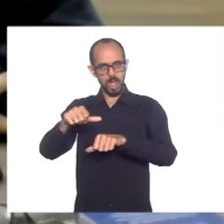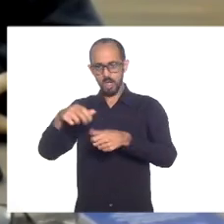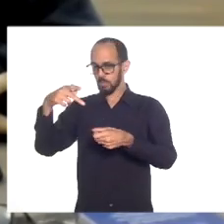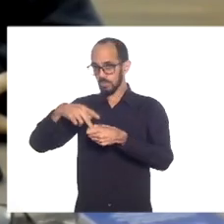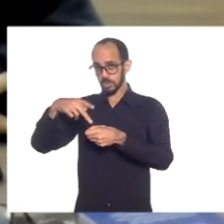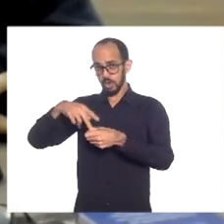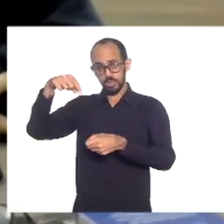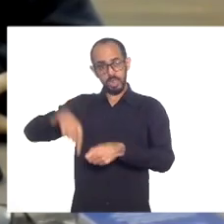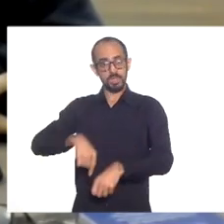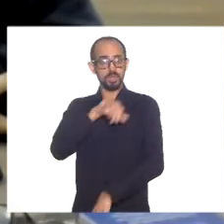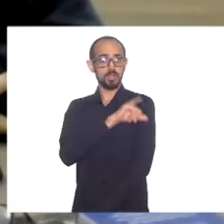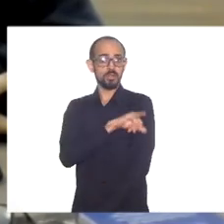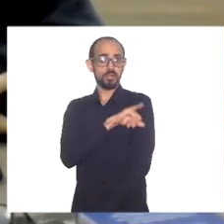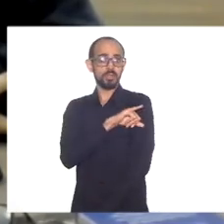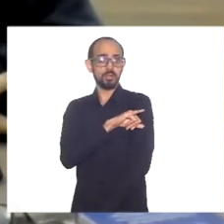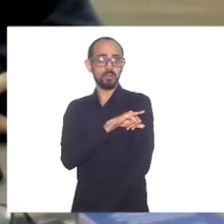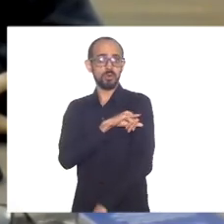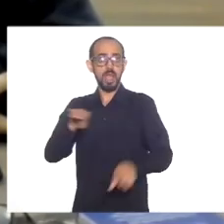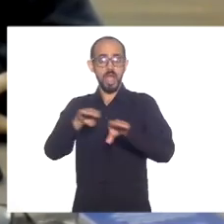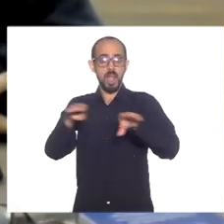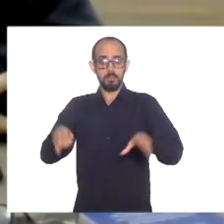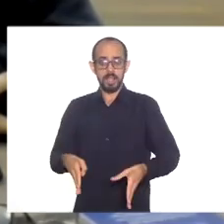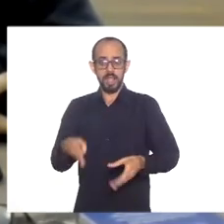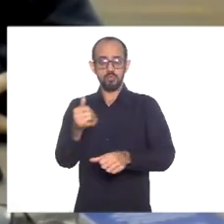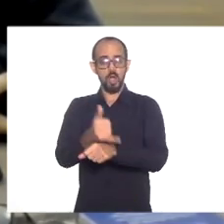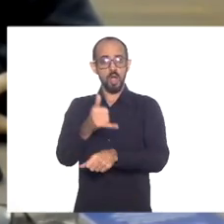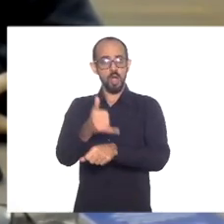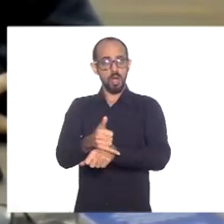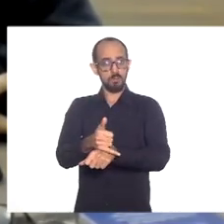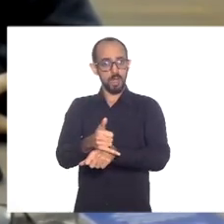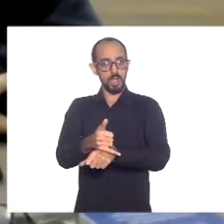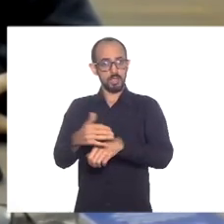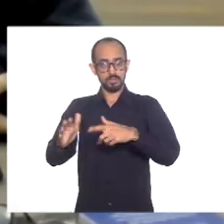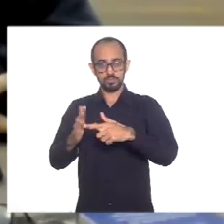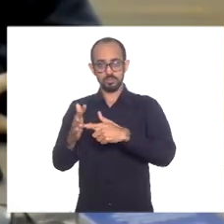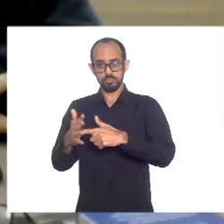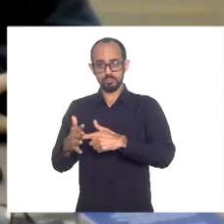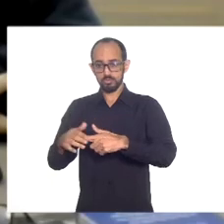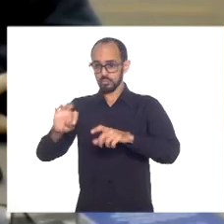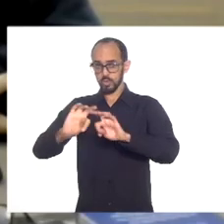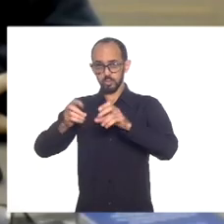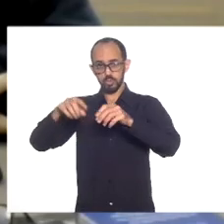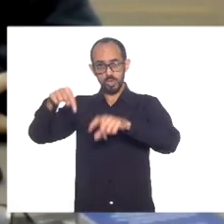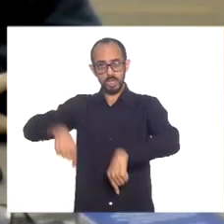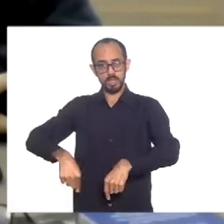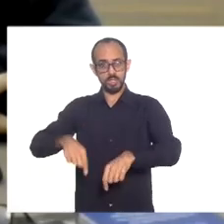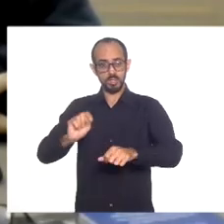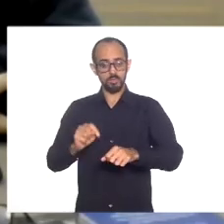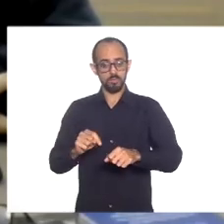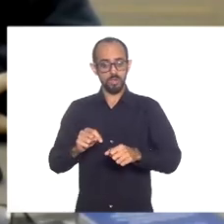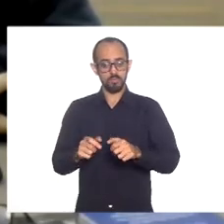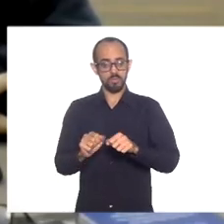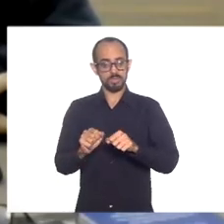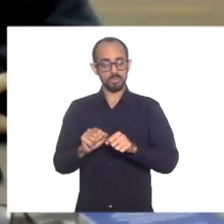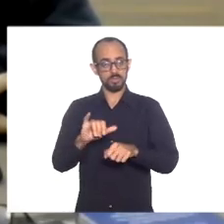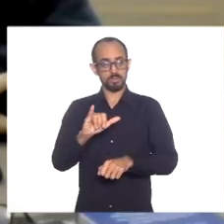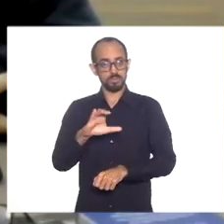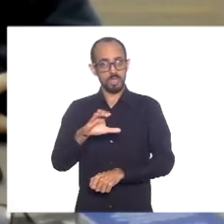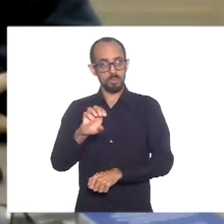Rio de Janeiro, a plataforma, quando dá produção dos equipamentos, vai pagar o ICMS na produção, no local da